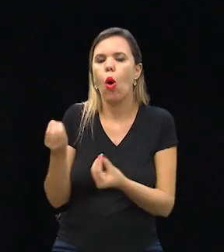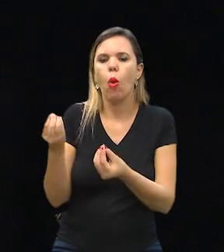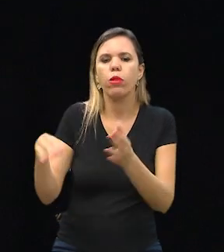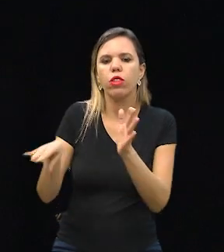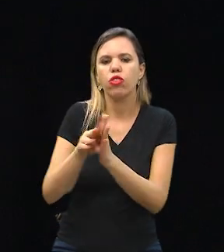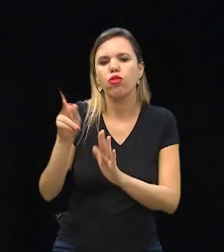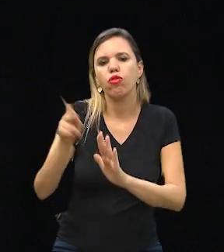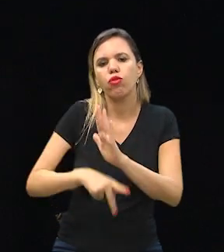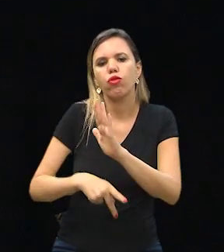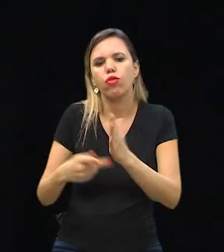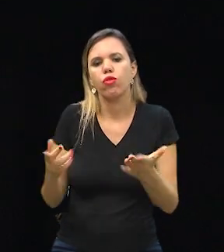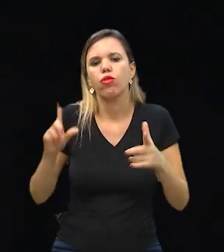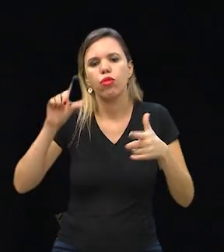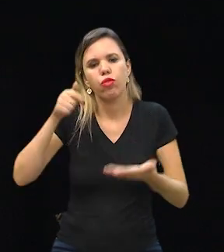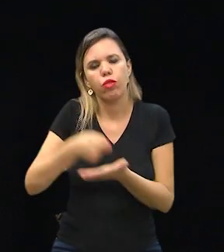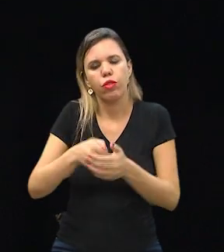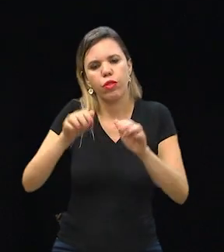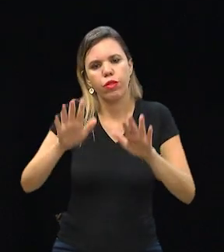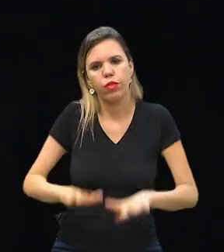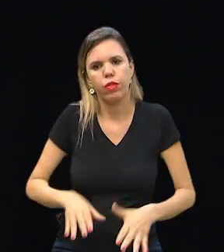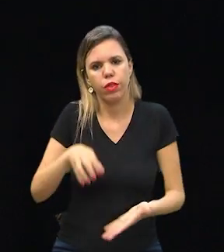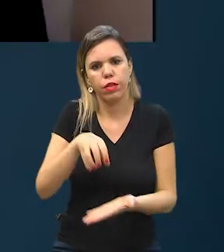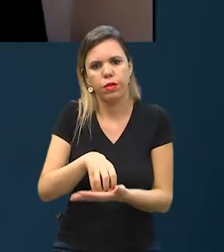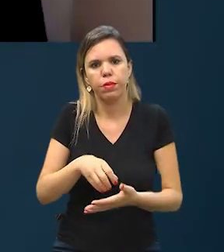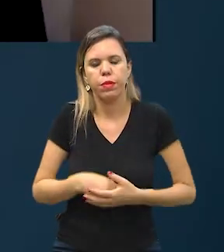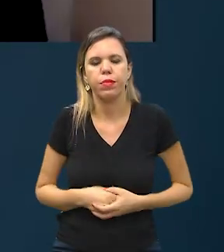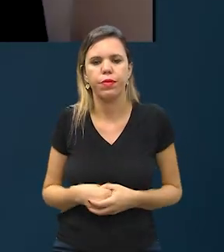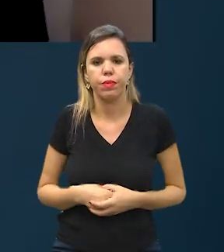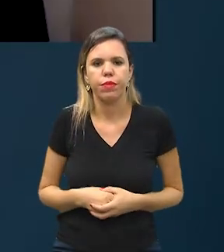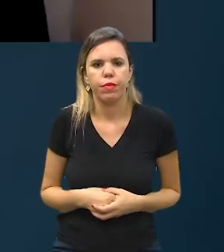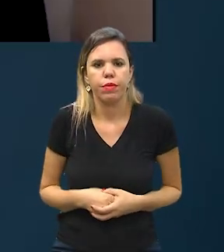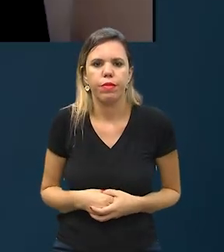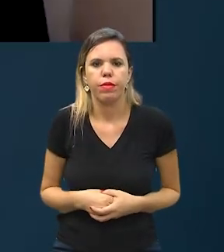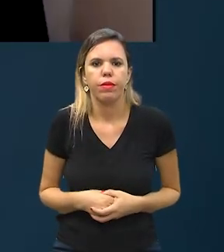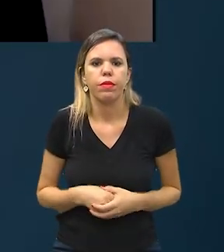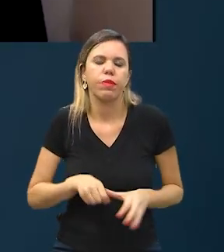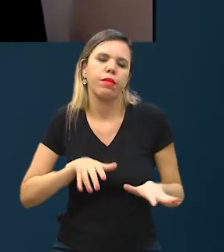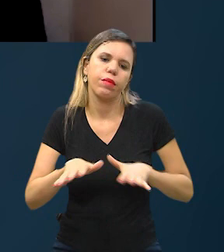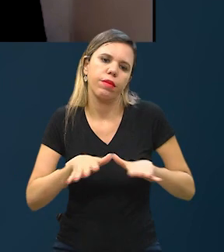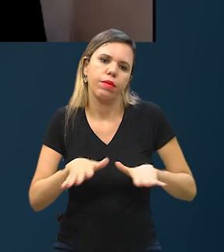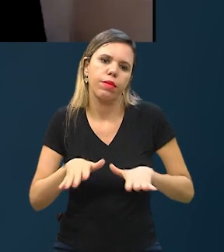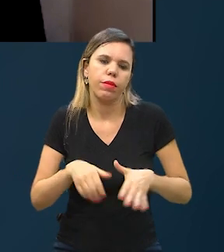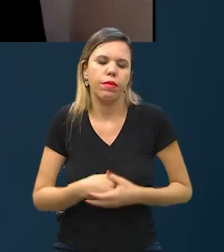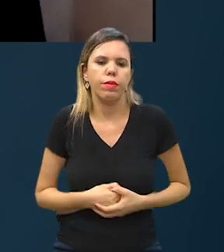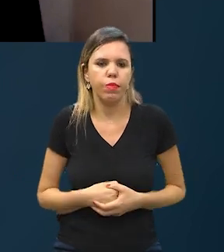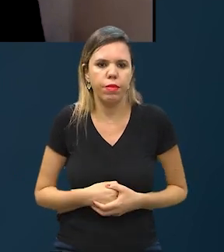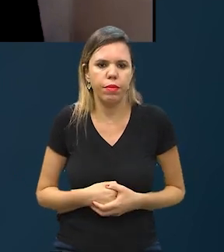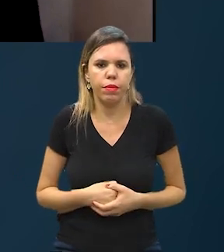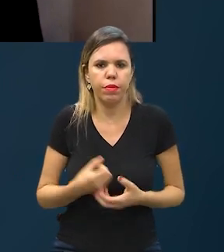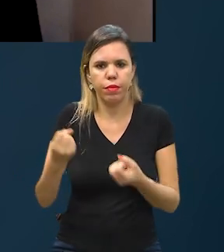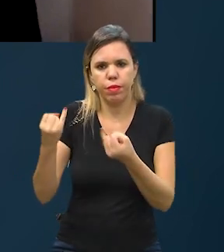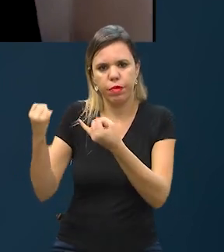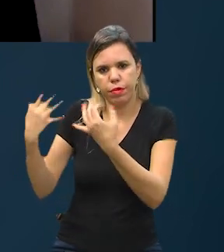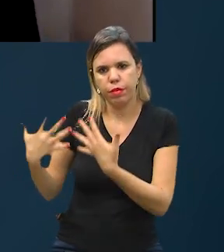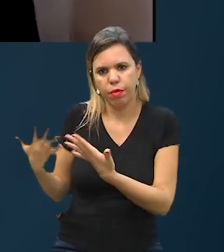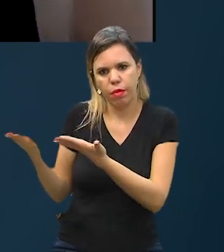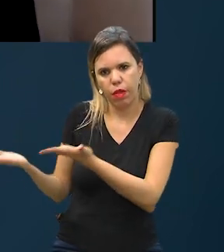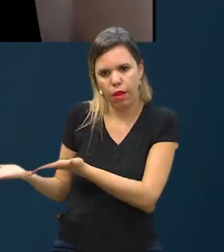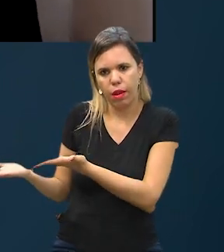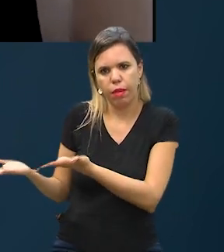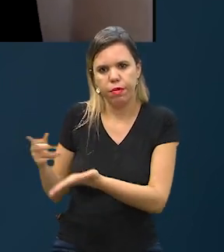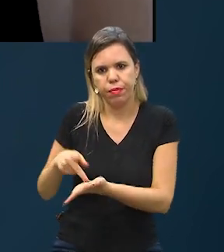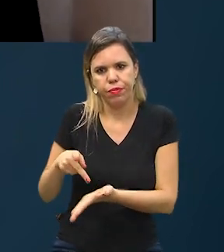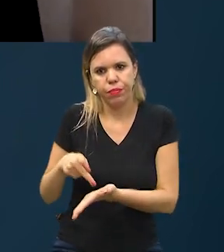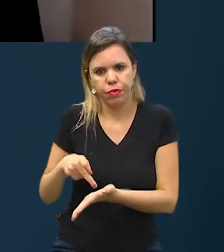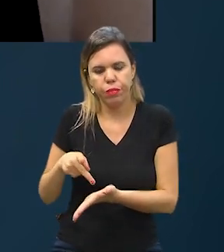projeto e decidiu ficar na agência? Foi muito nesse movimento que o Jeff comentou, Mirna, assim, na